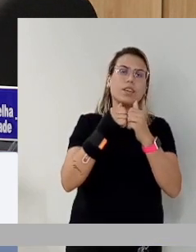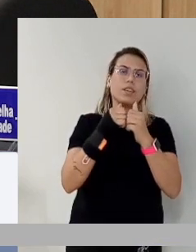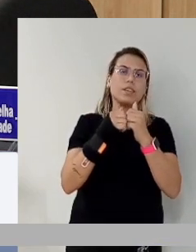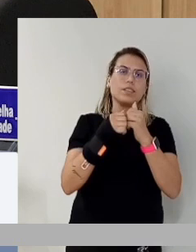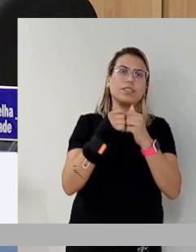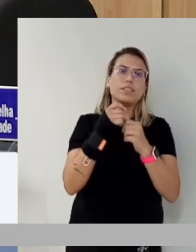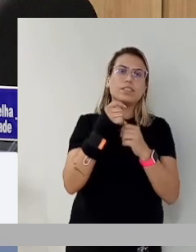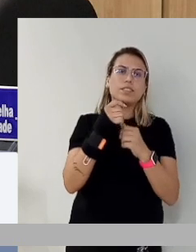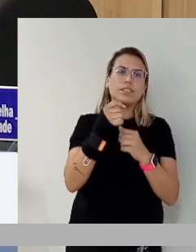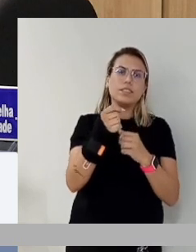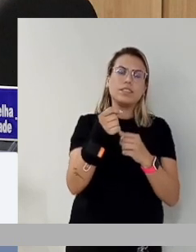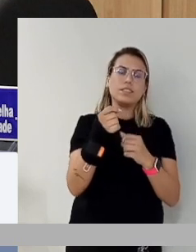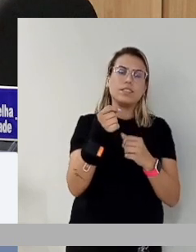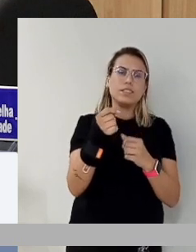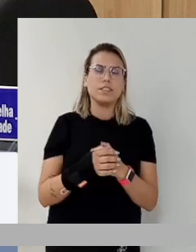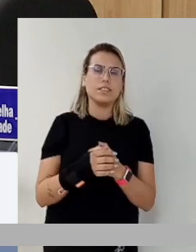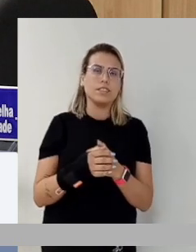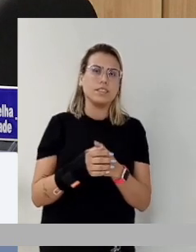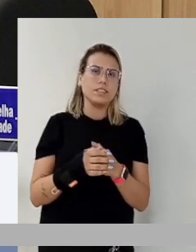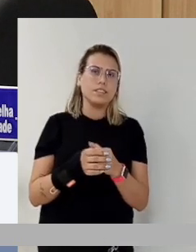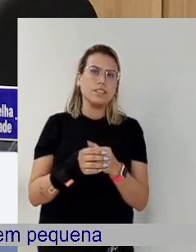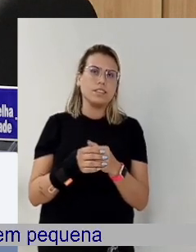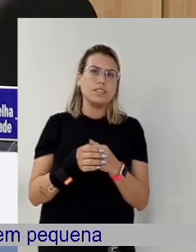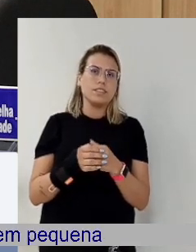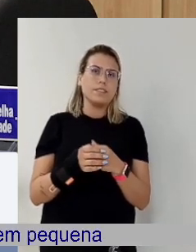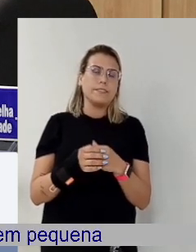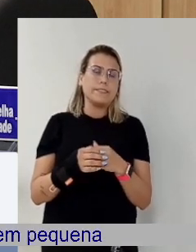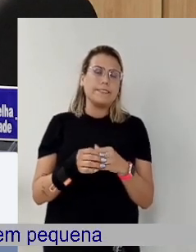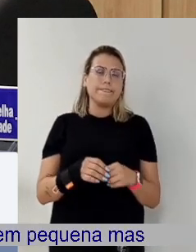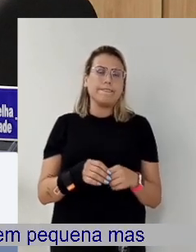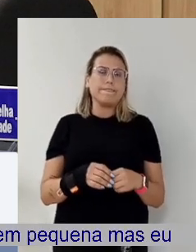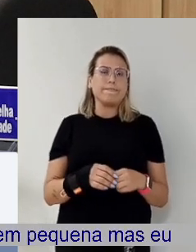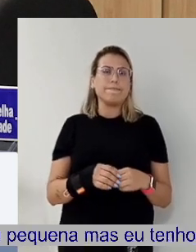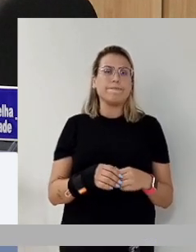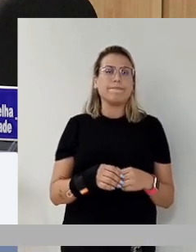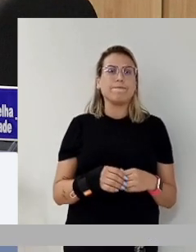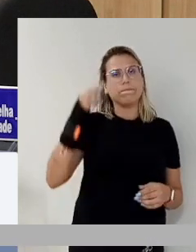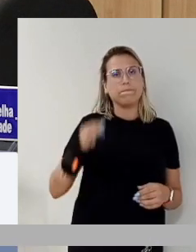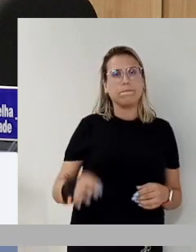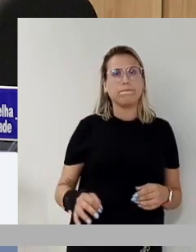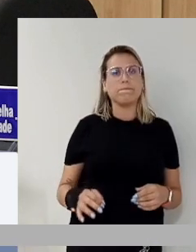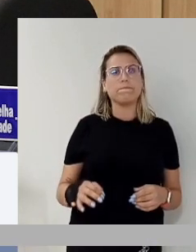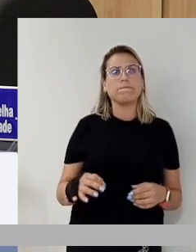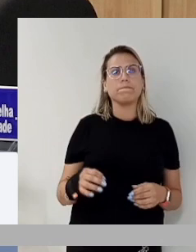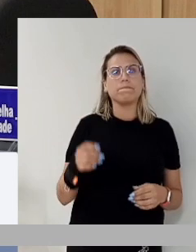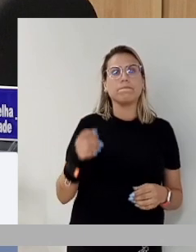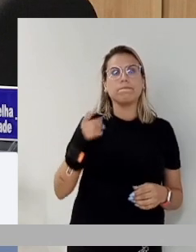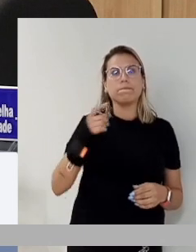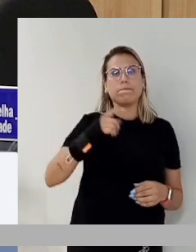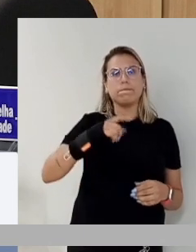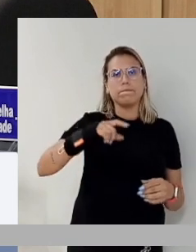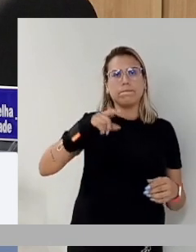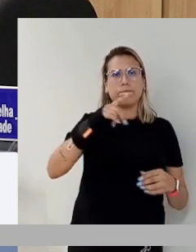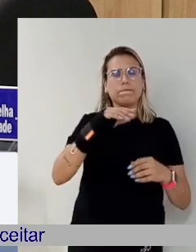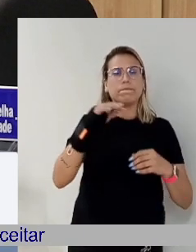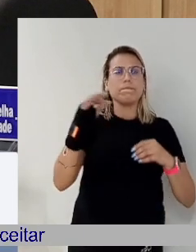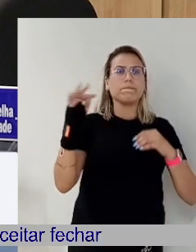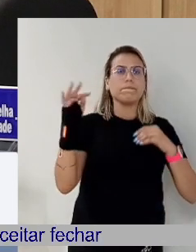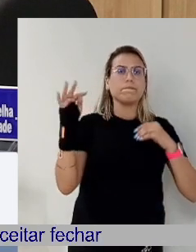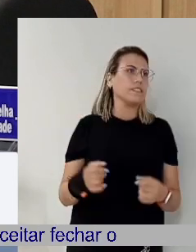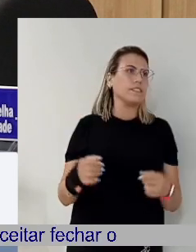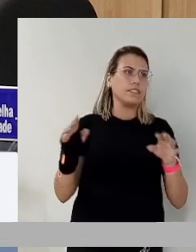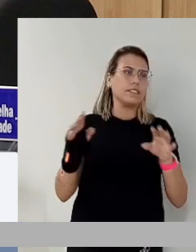a mente é meio pequena mas eu tenho certeza que o povo de tabuleiro não vai aceitar fechar o